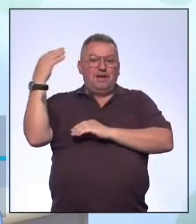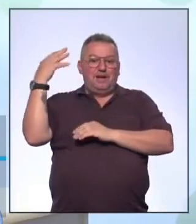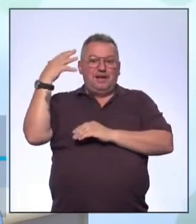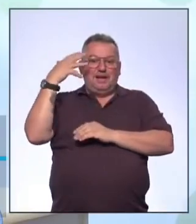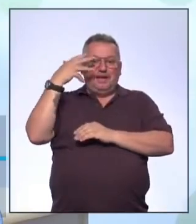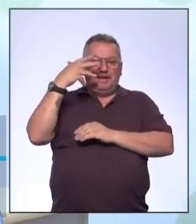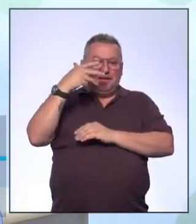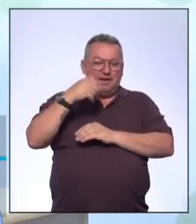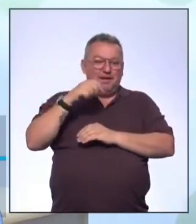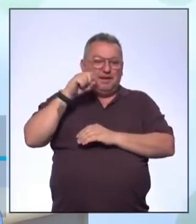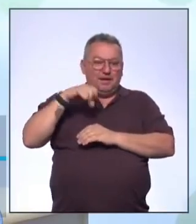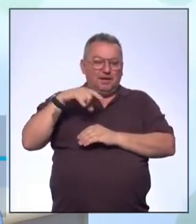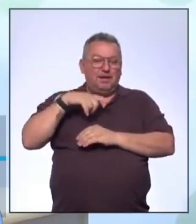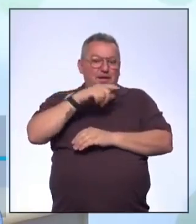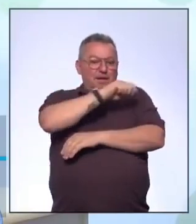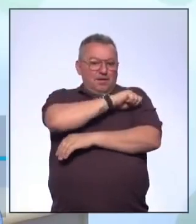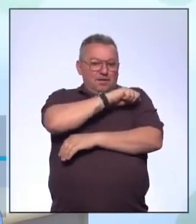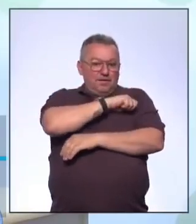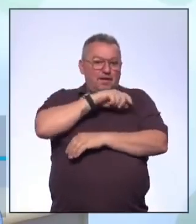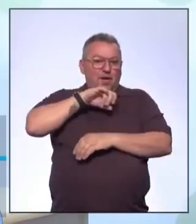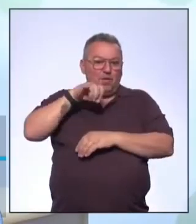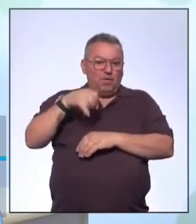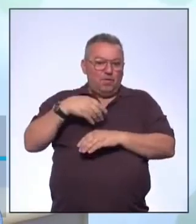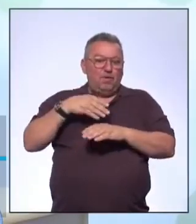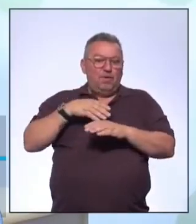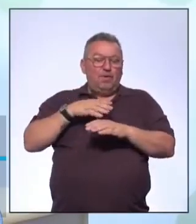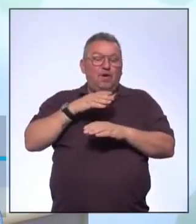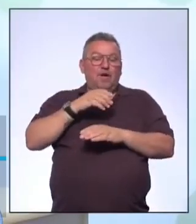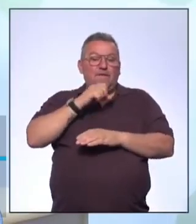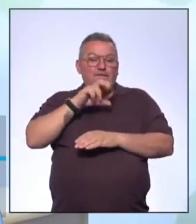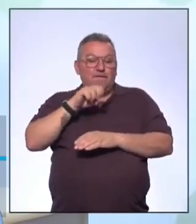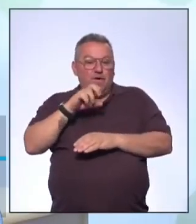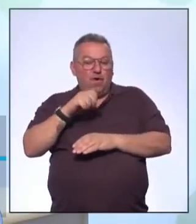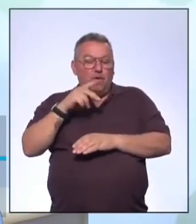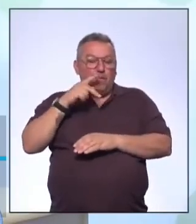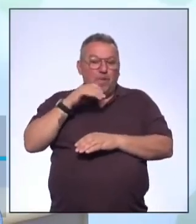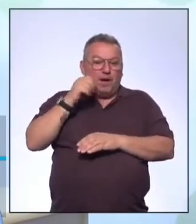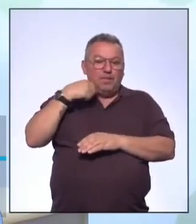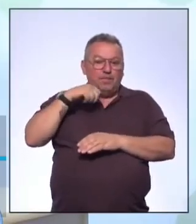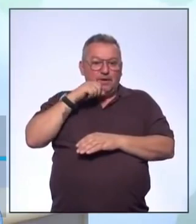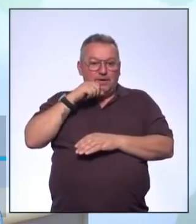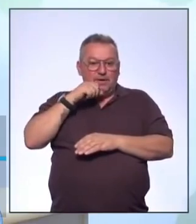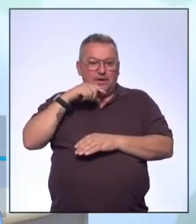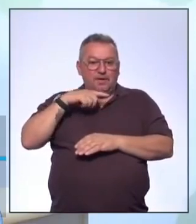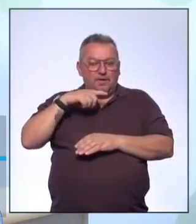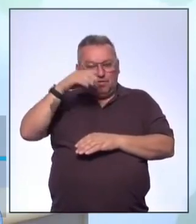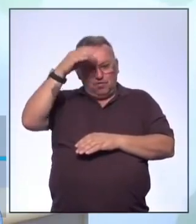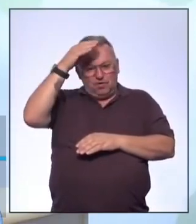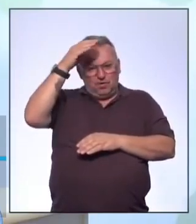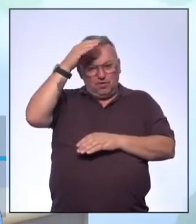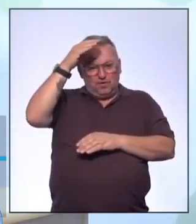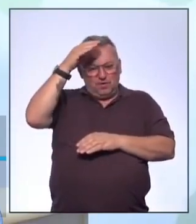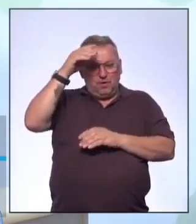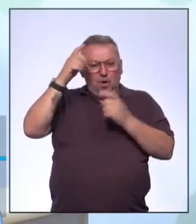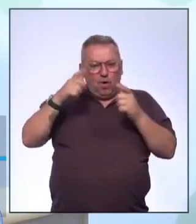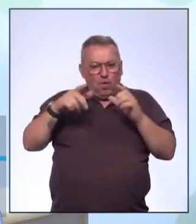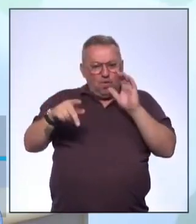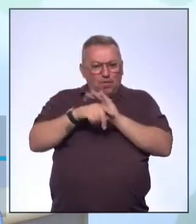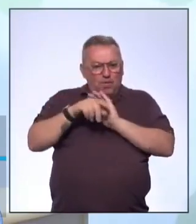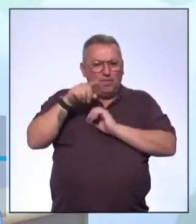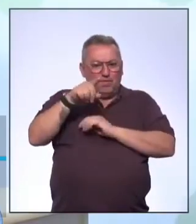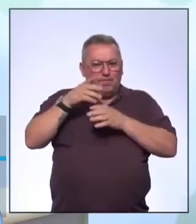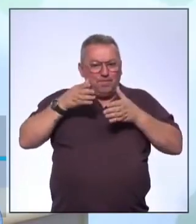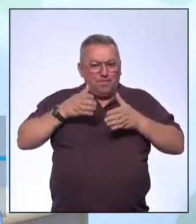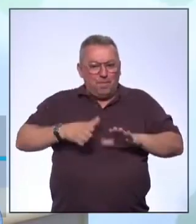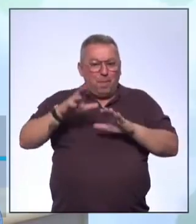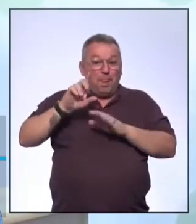Se alguns de vocês estudantes tiverem aí avós, pais, mães, tios, ou você mesmo